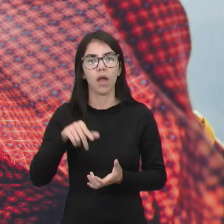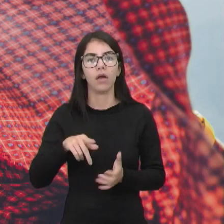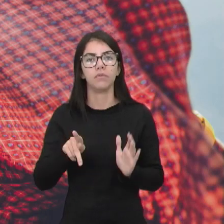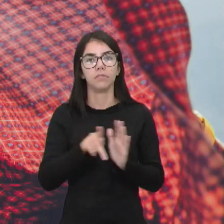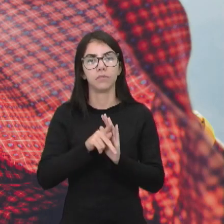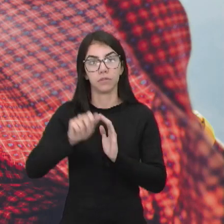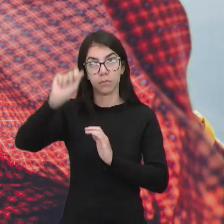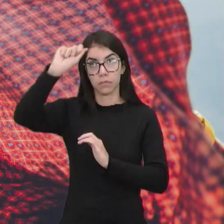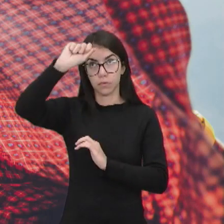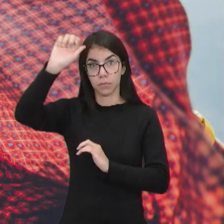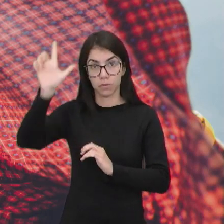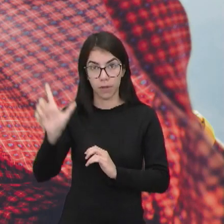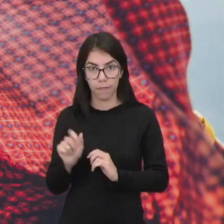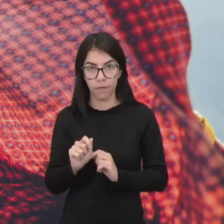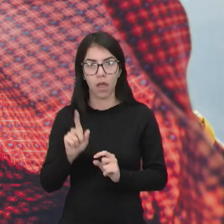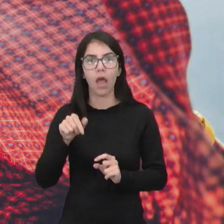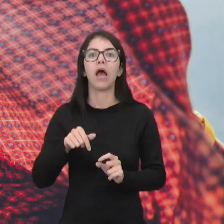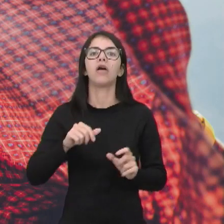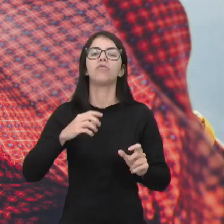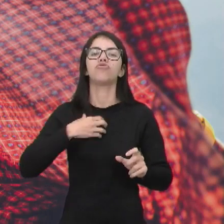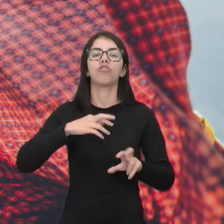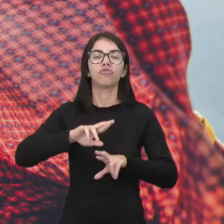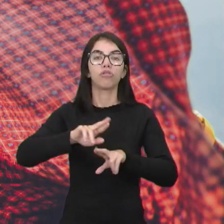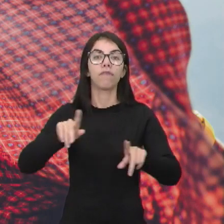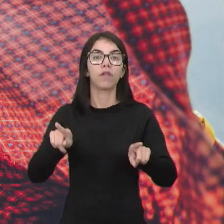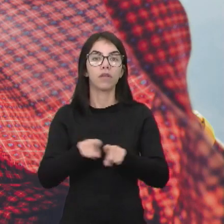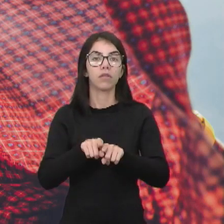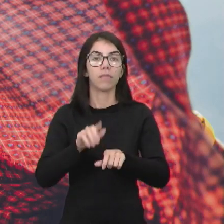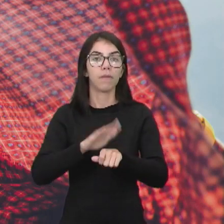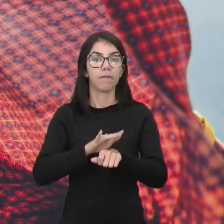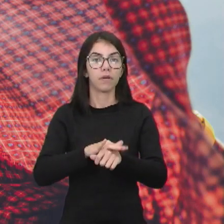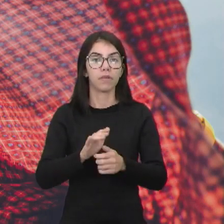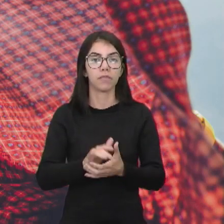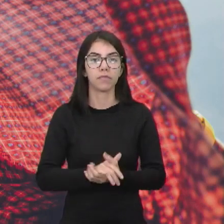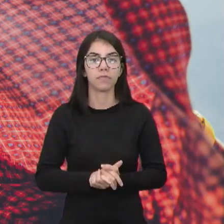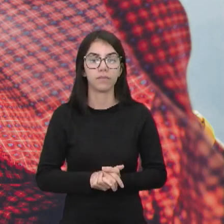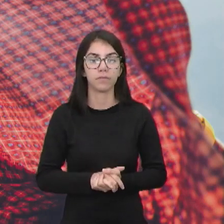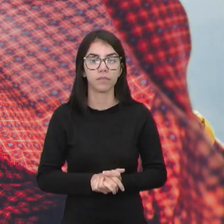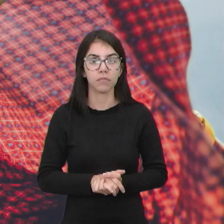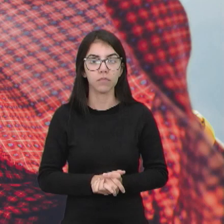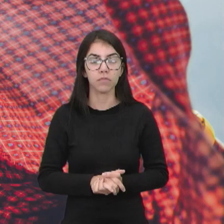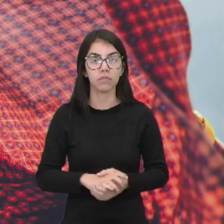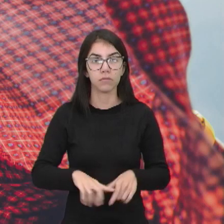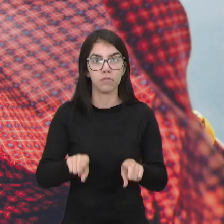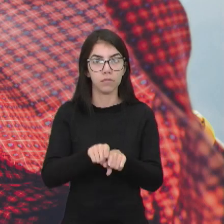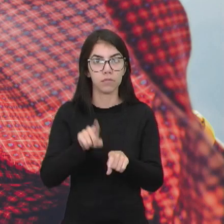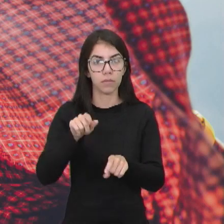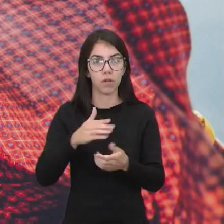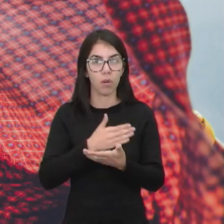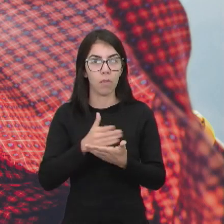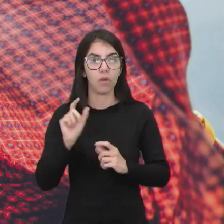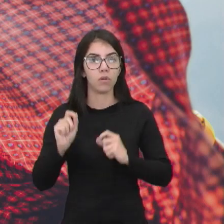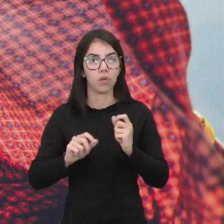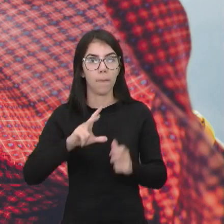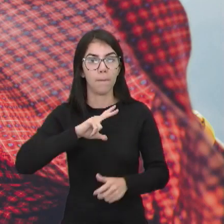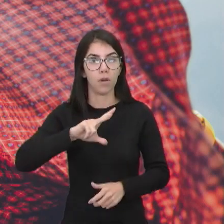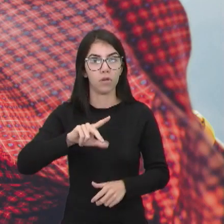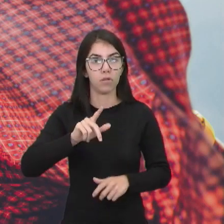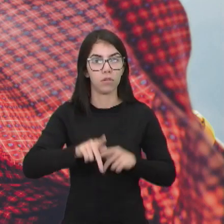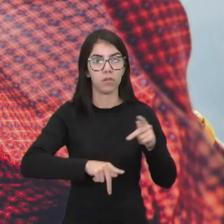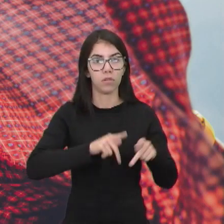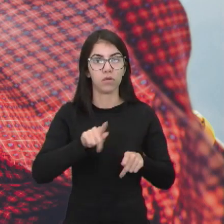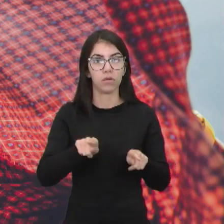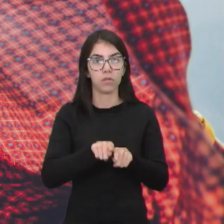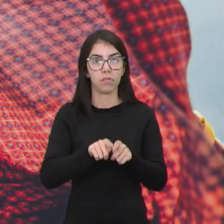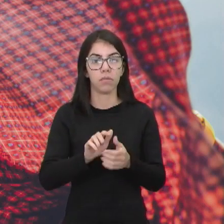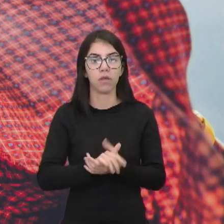africanos faziam, mas logicamente de uma forma muito menor, né, acabaram começando a fazer isso com os portugueses, e os